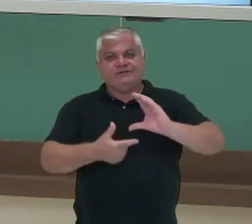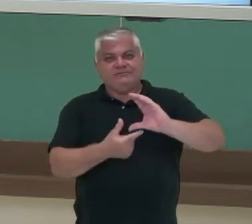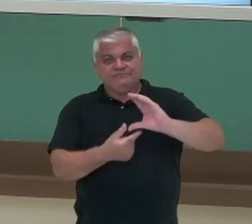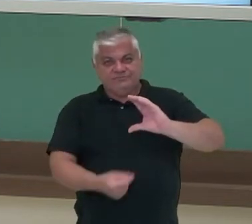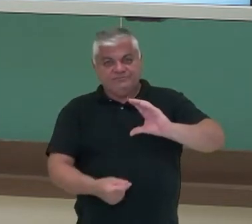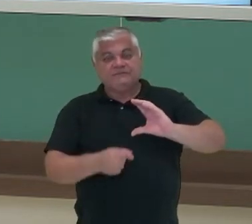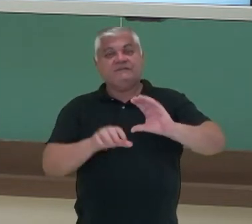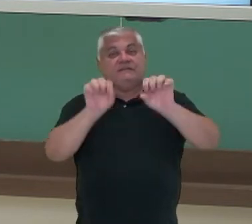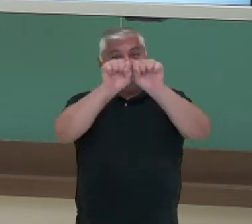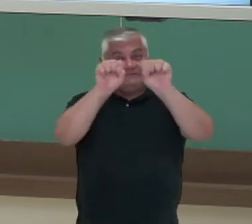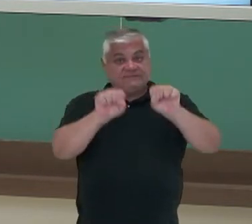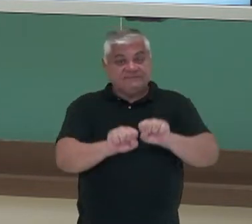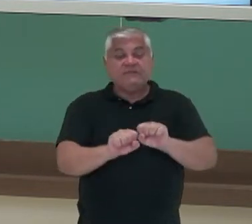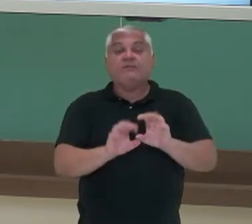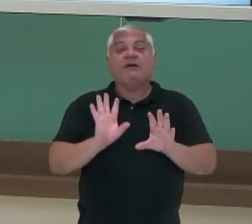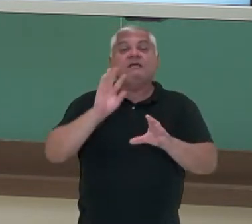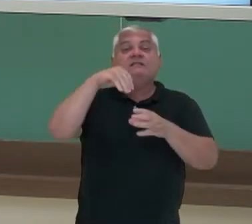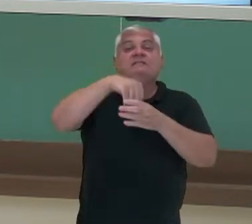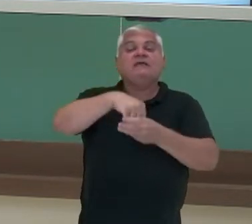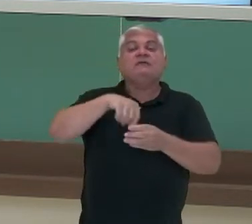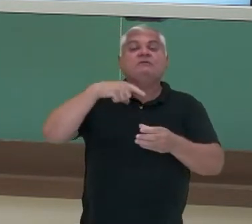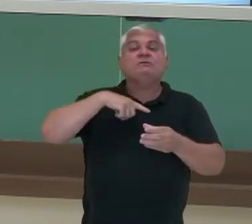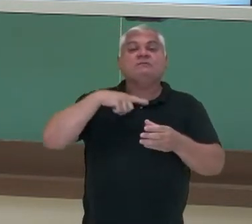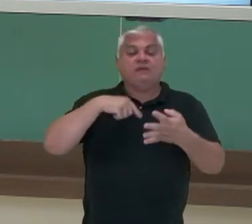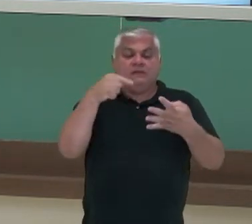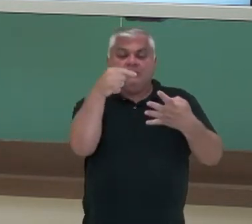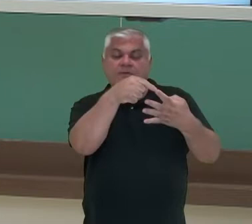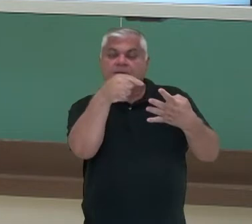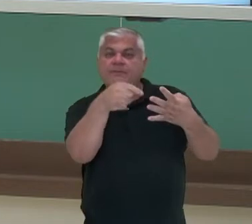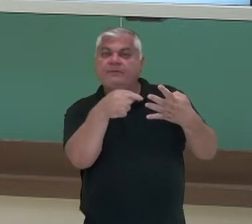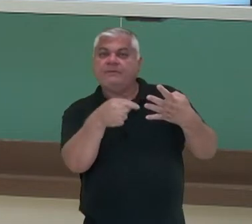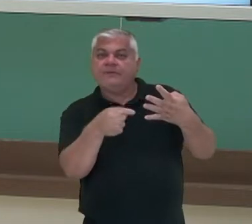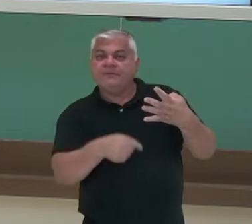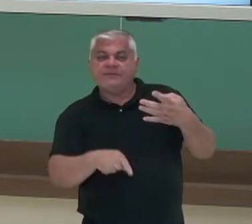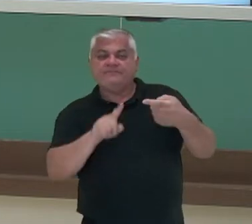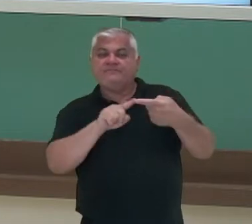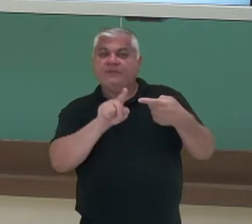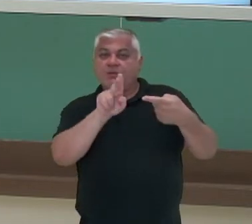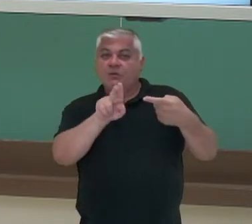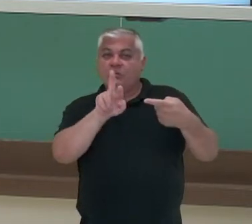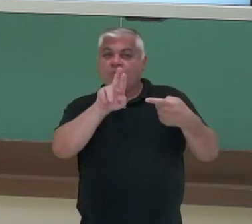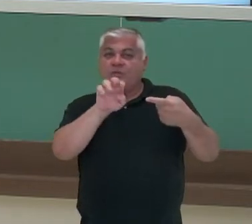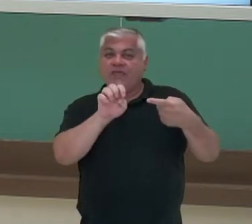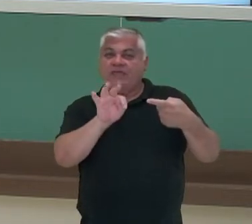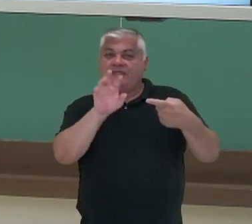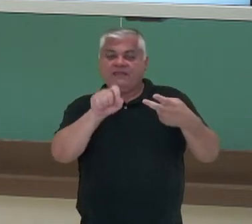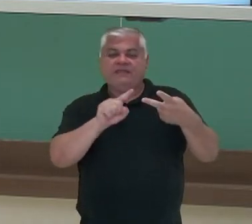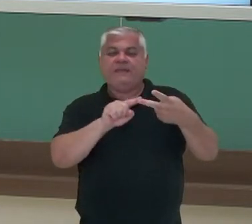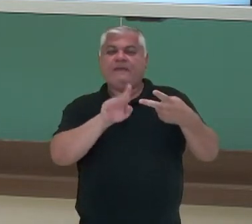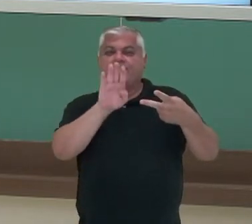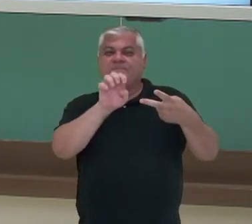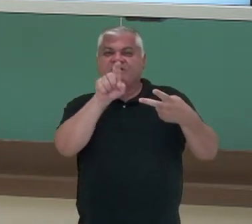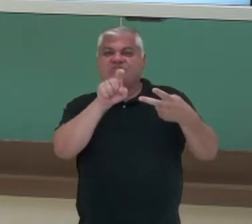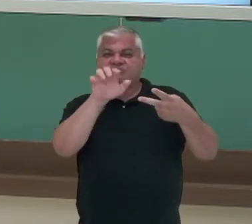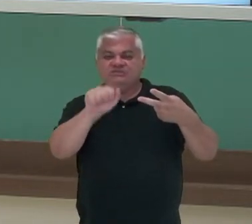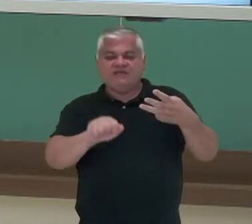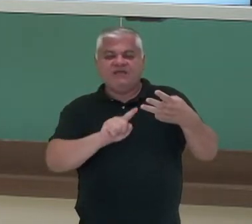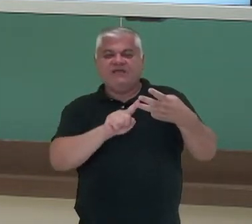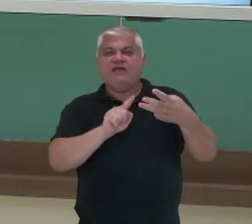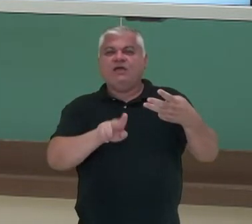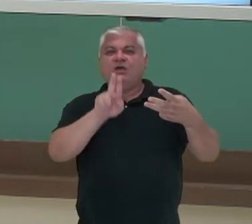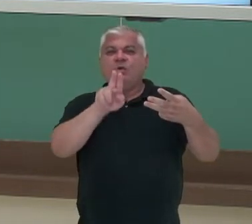E dentro, né, o que compõe as vias urinárias? Uréter, bexiga e